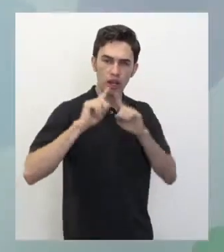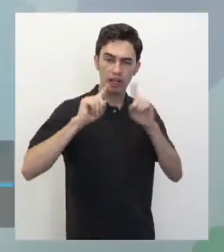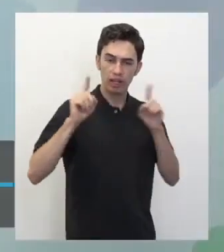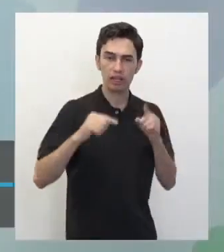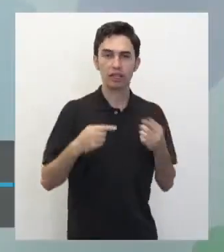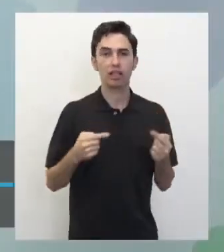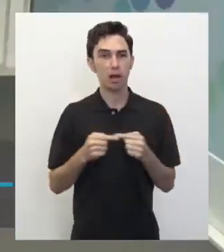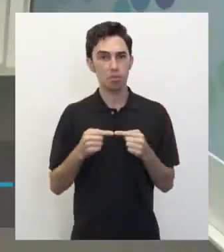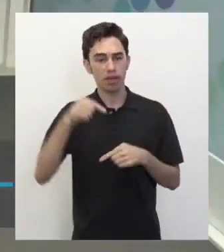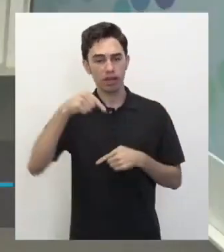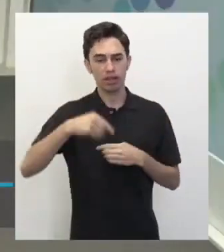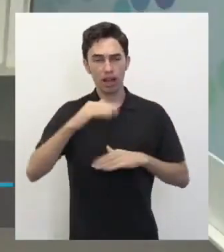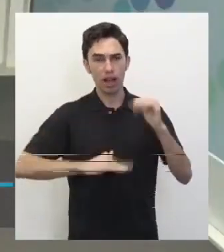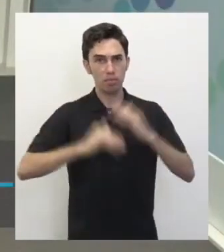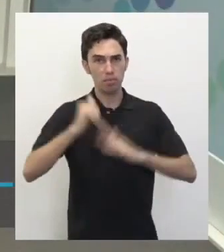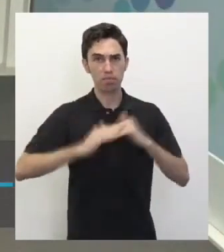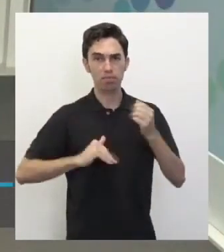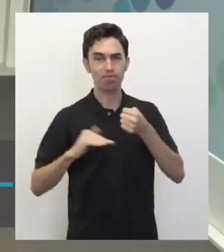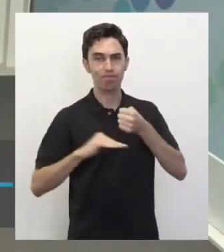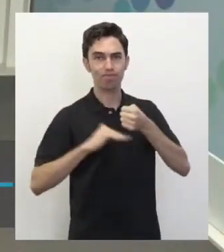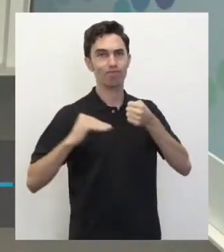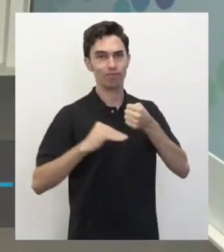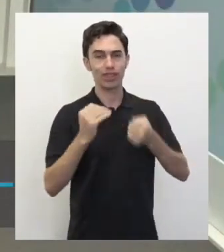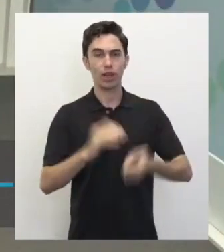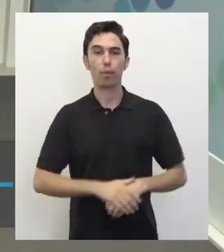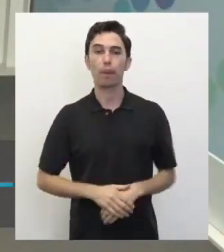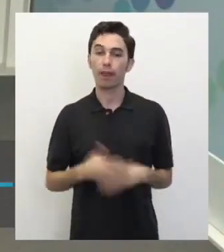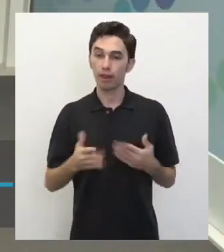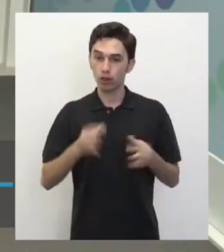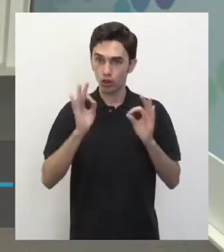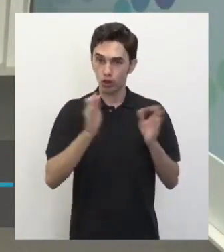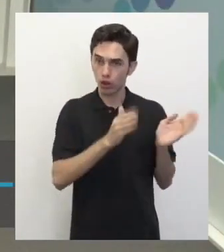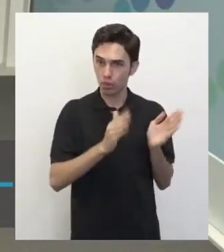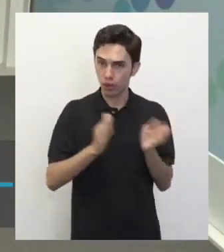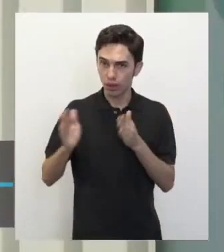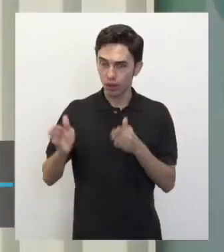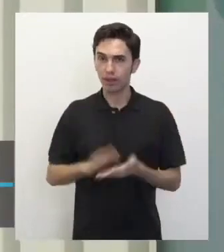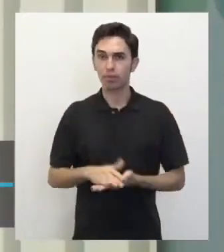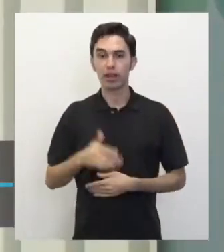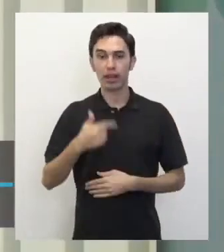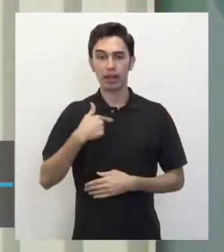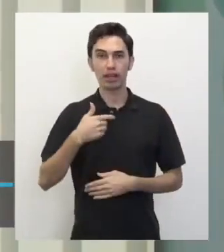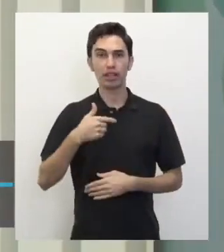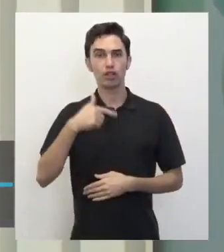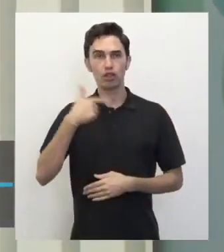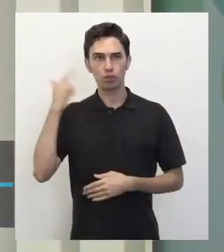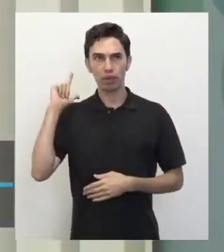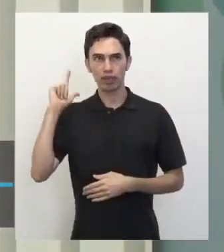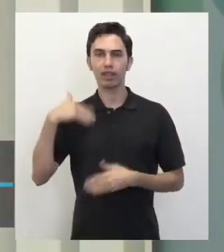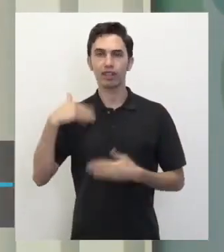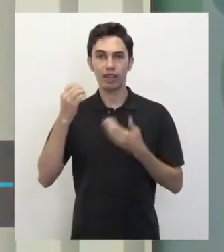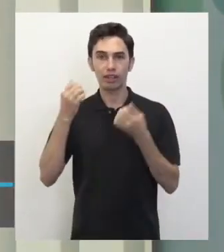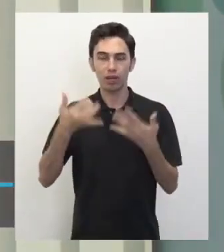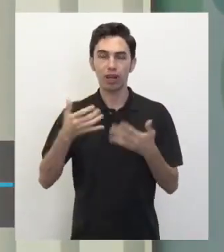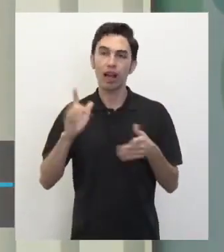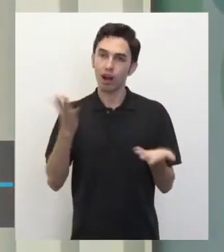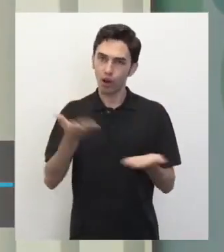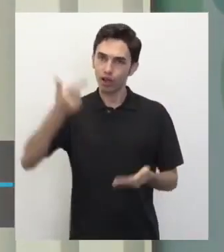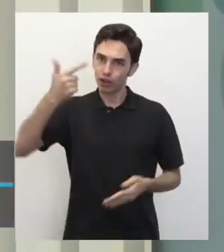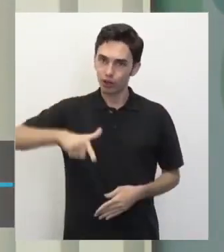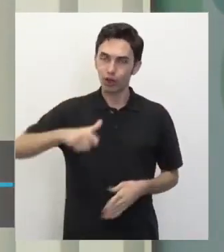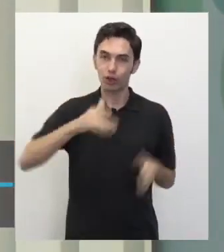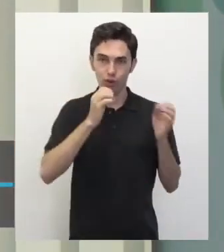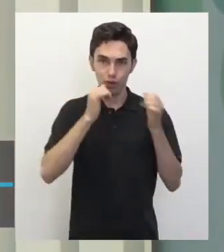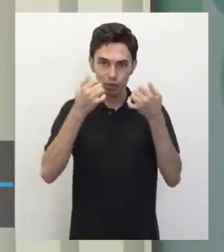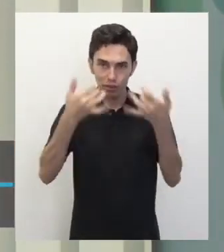Isso é importante só para a gente poder, de novo, organizar. Eu falei na última aula, vou falar de novo, depois a gente para de falar porque ela já ficou, né, ficou organizadinho para